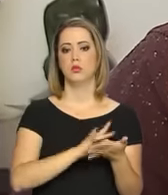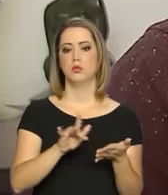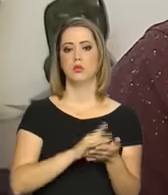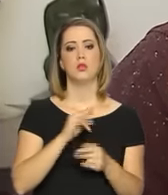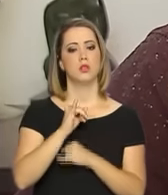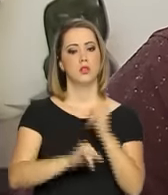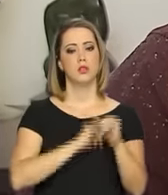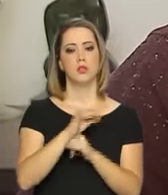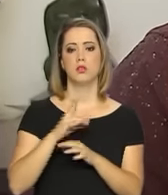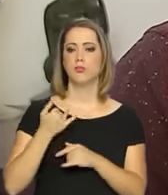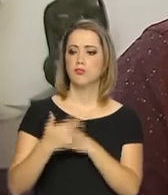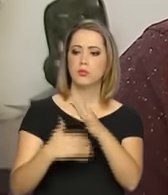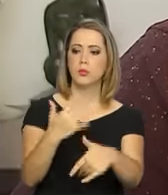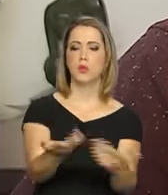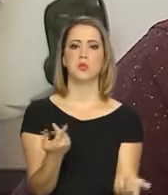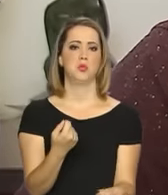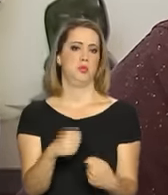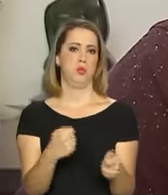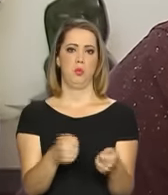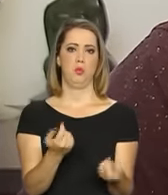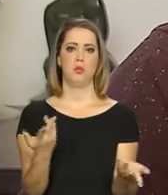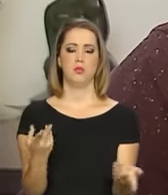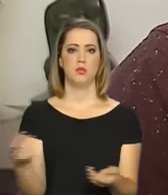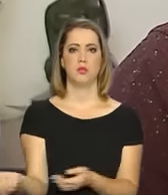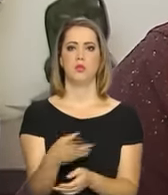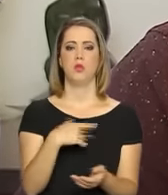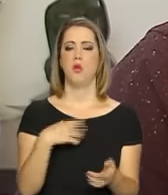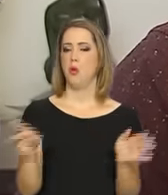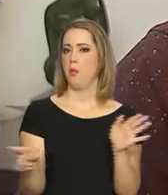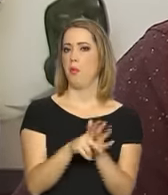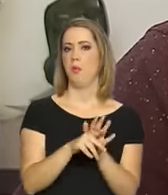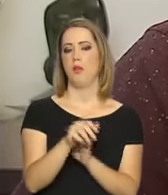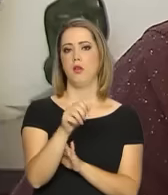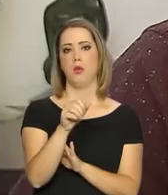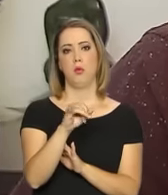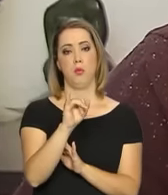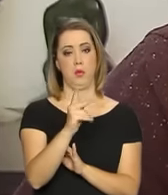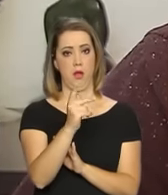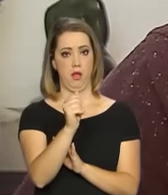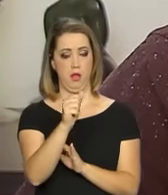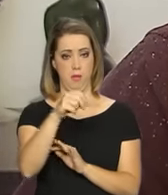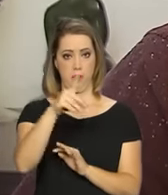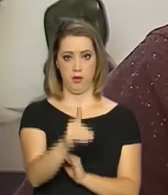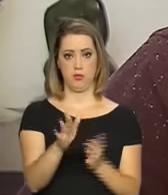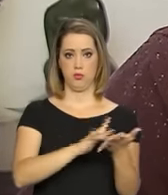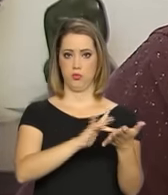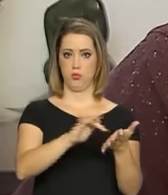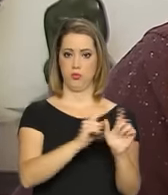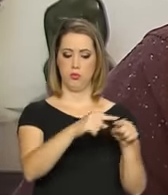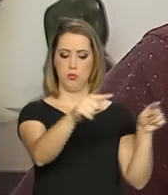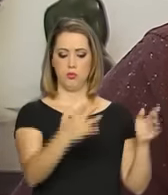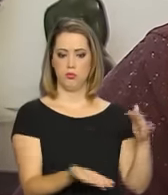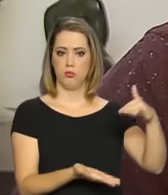tal forma que meu computador quebrou e eu nem precisei arrumar as coisas da faculdade fazia no próprio iPad e no celular mesmo mas os programas que eu quero ver é